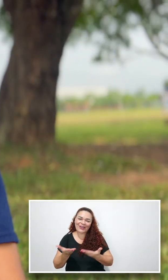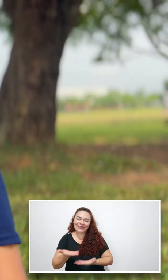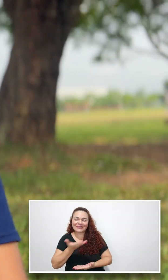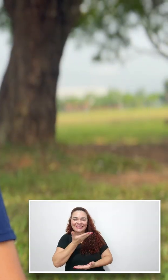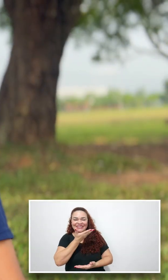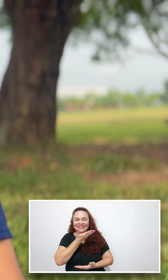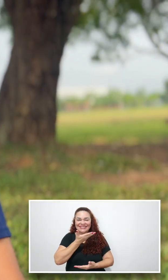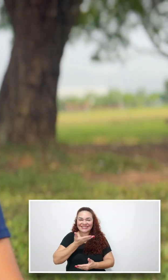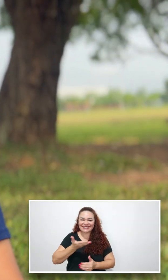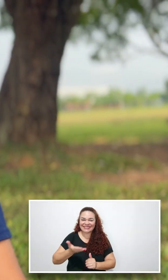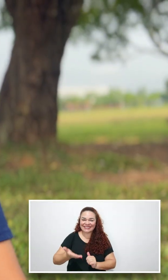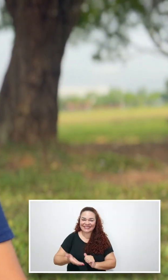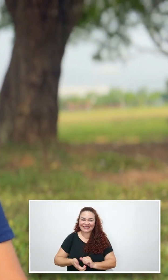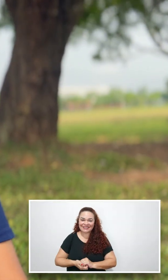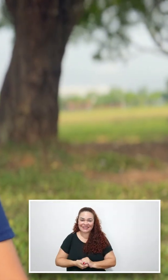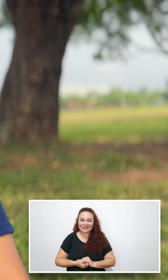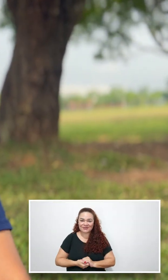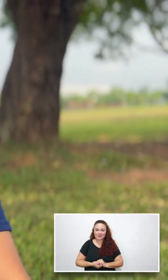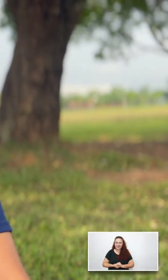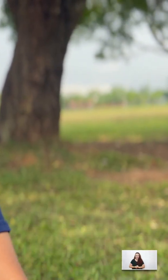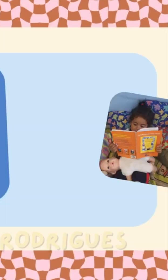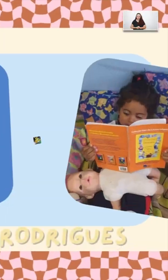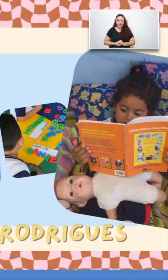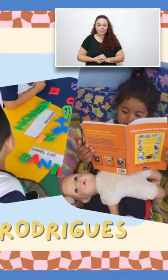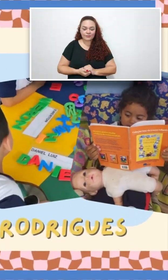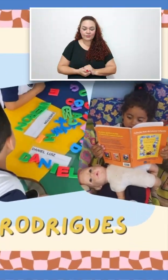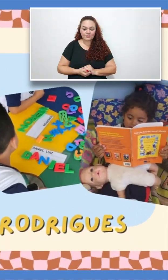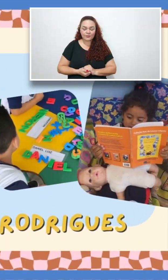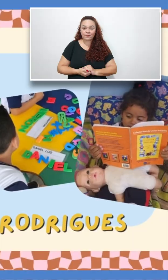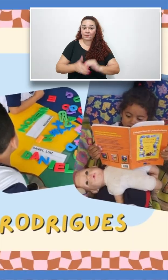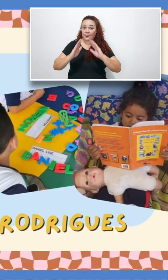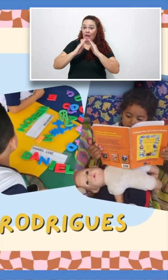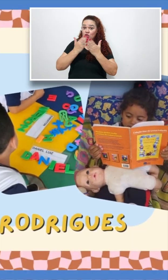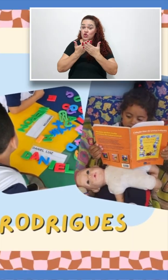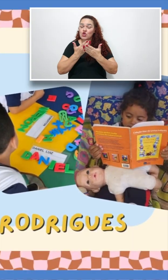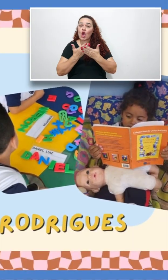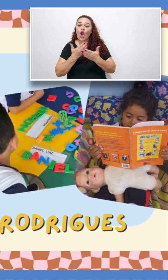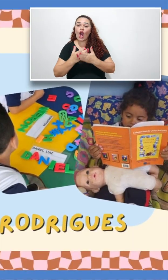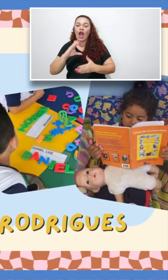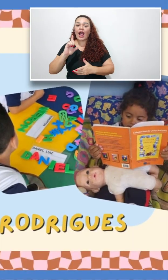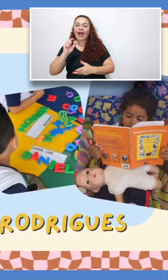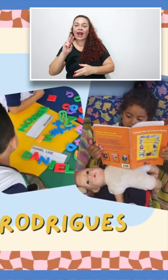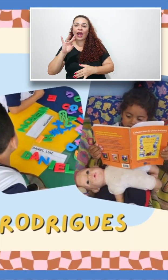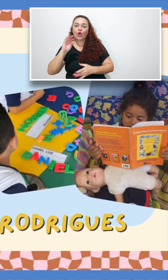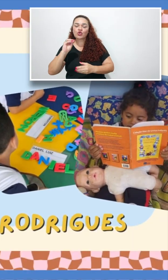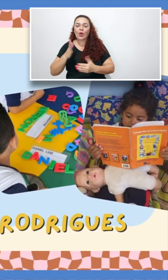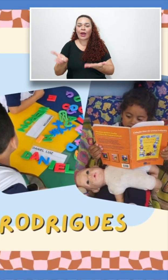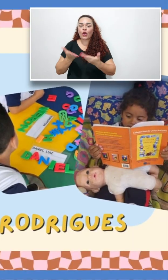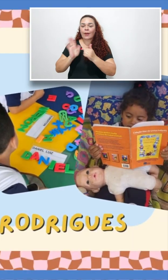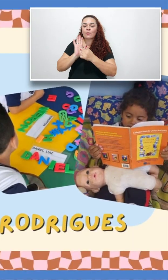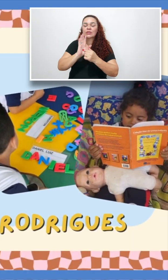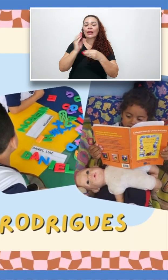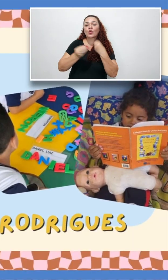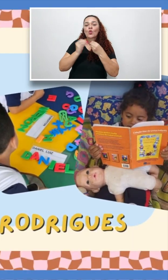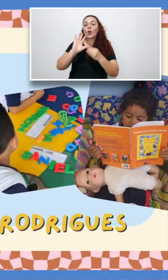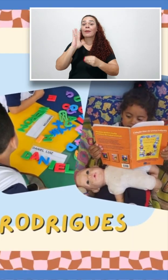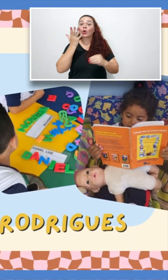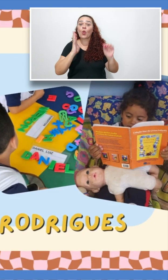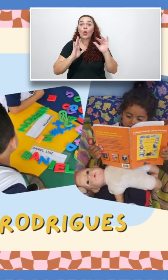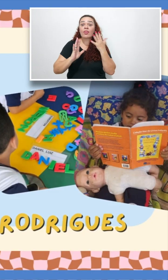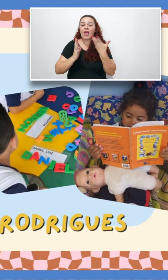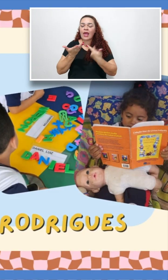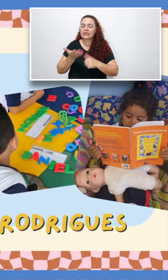ver mais uma matéria do Colaí. Olá, somos da escola Cláudio José Rodrigues e vamos mostrar para vocês